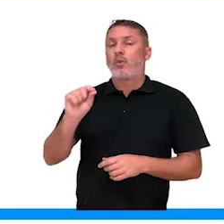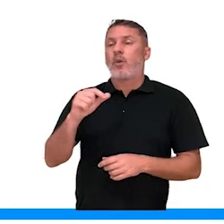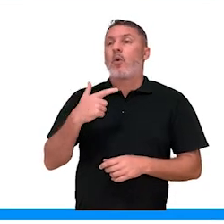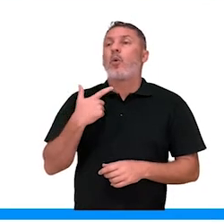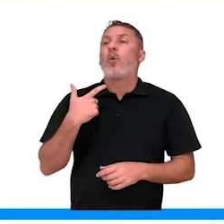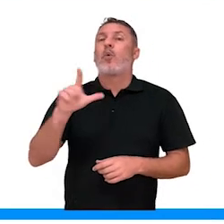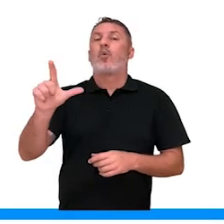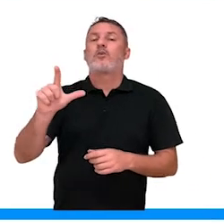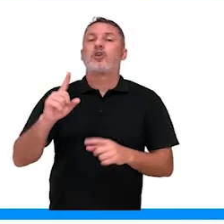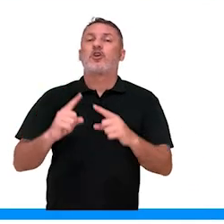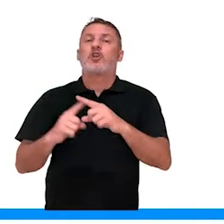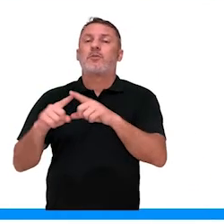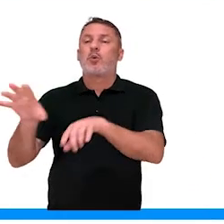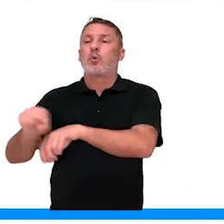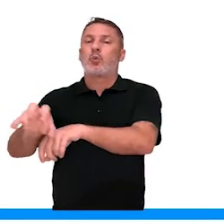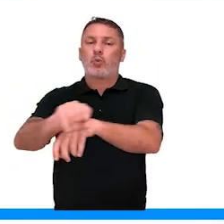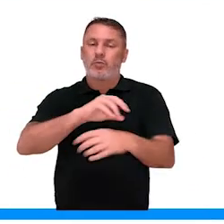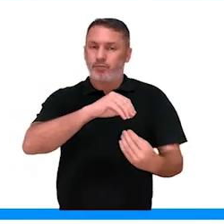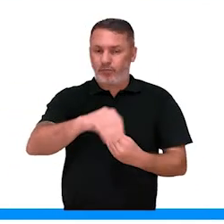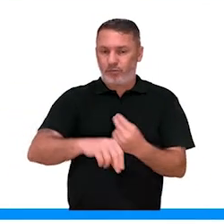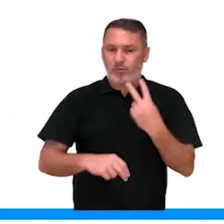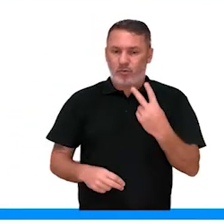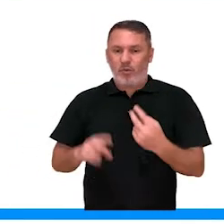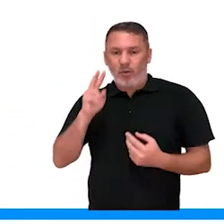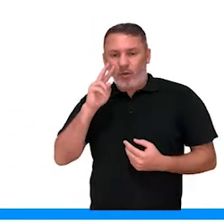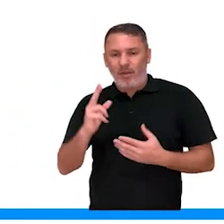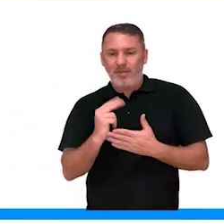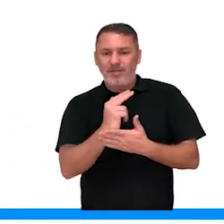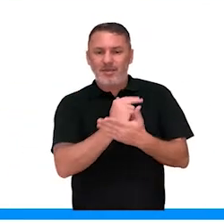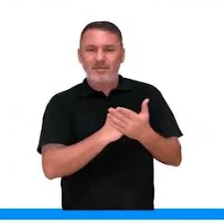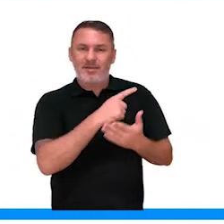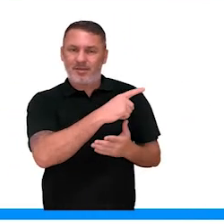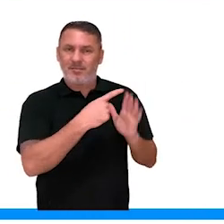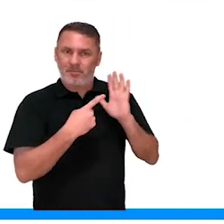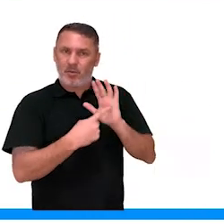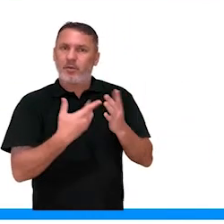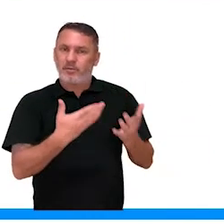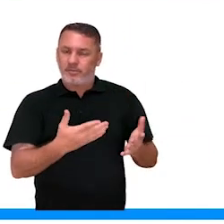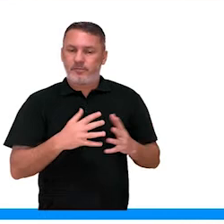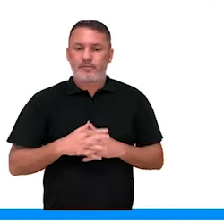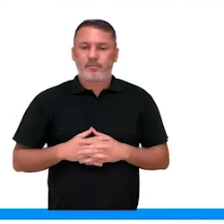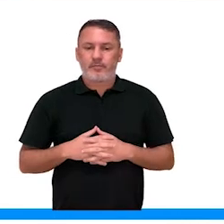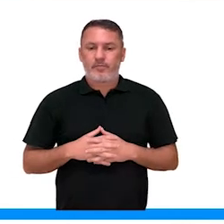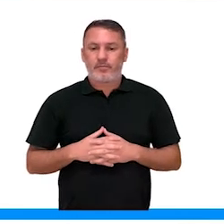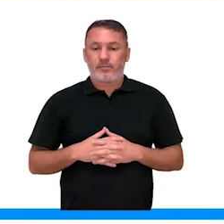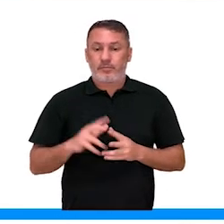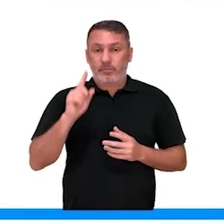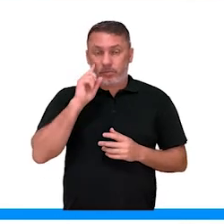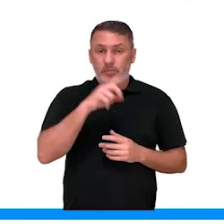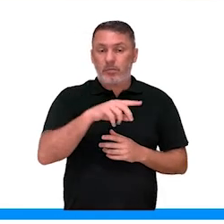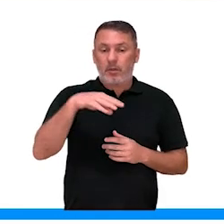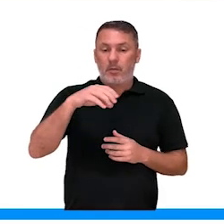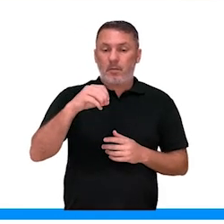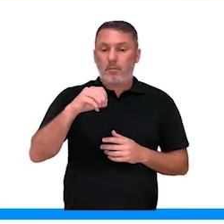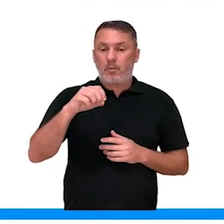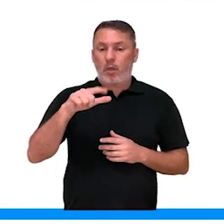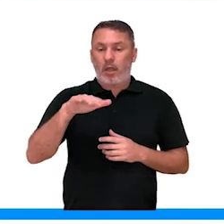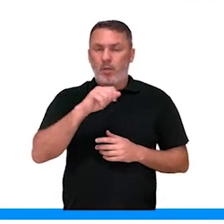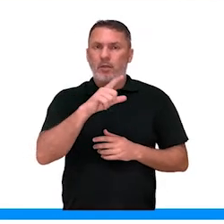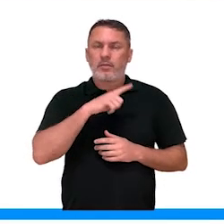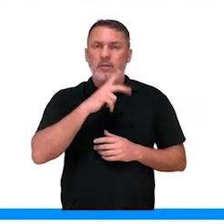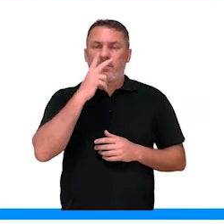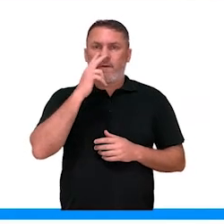se une a outras moléculas, como a gente consegue observar aí na imagem, né? Essas moléculas se